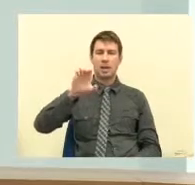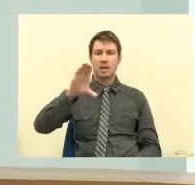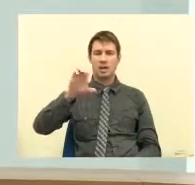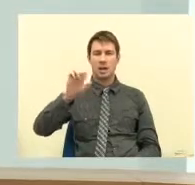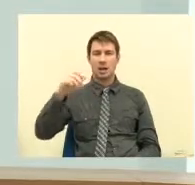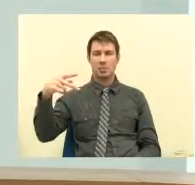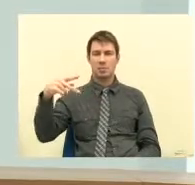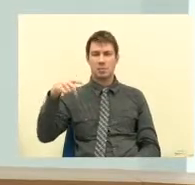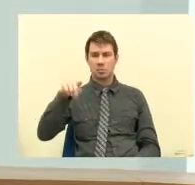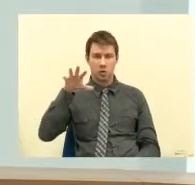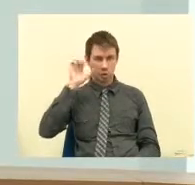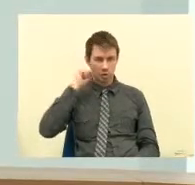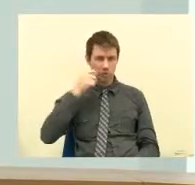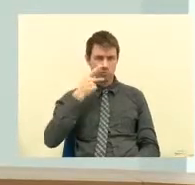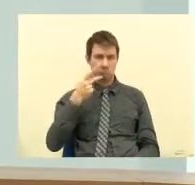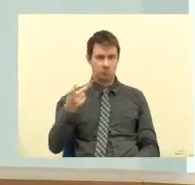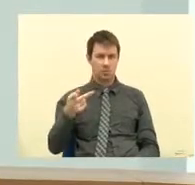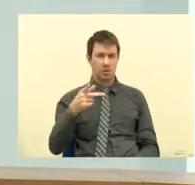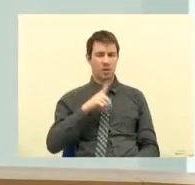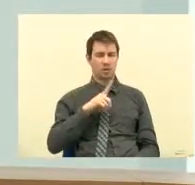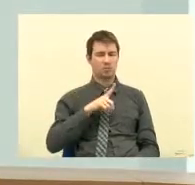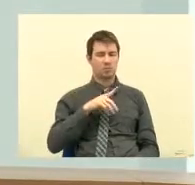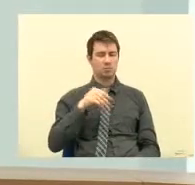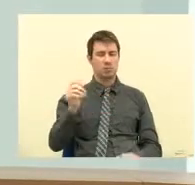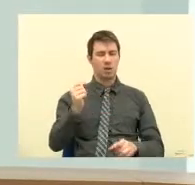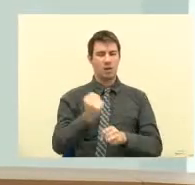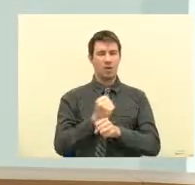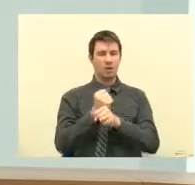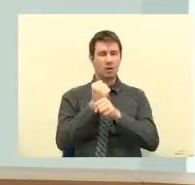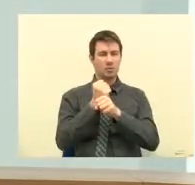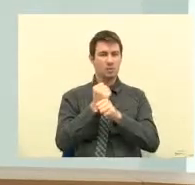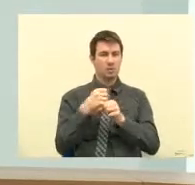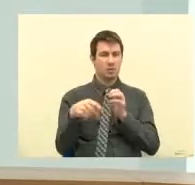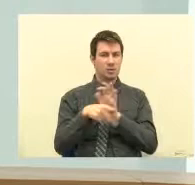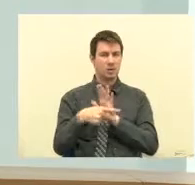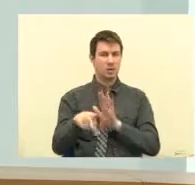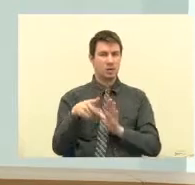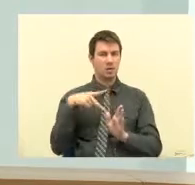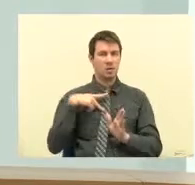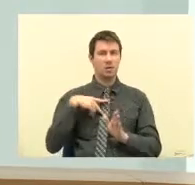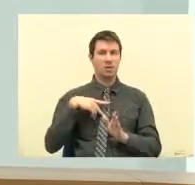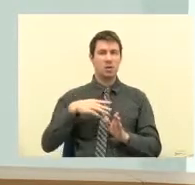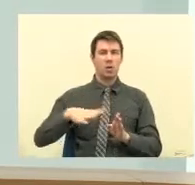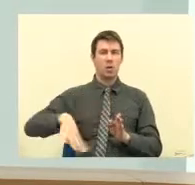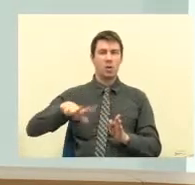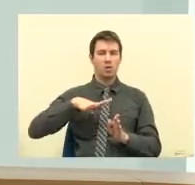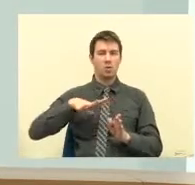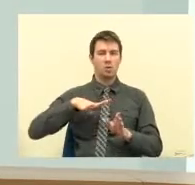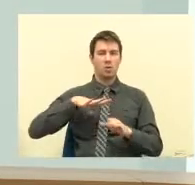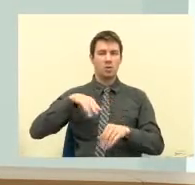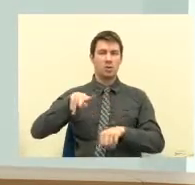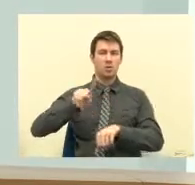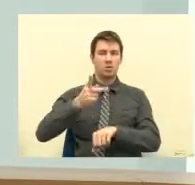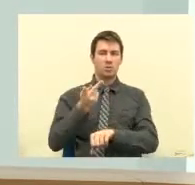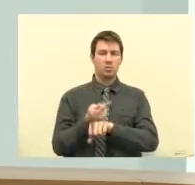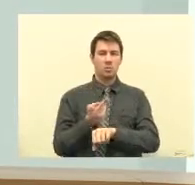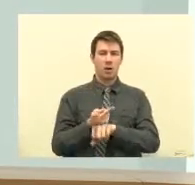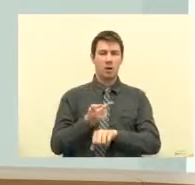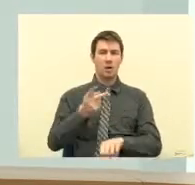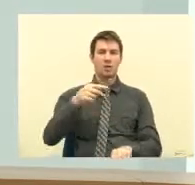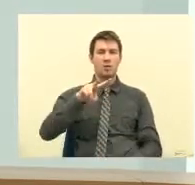que está me ouvindo atentamente, o Parque Vila Nova Artigas. Nome que foi